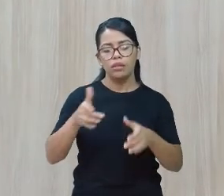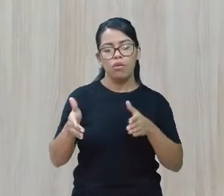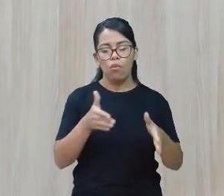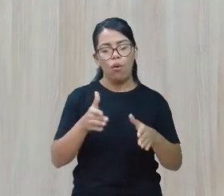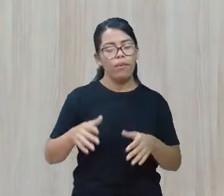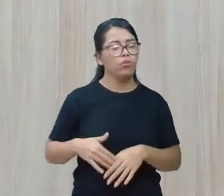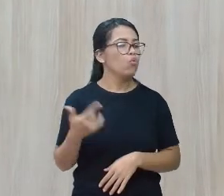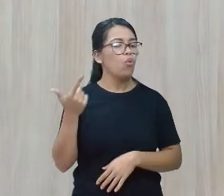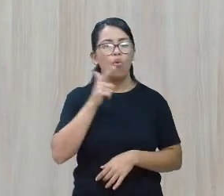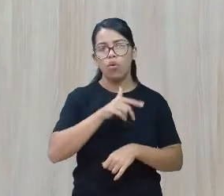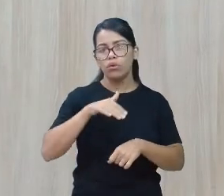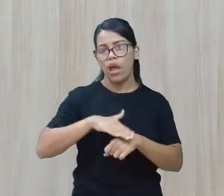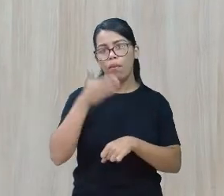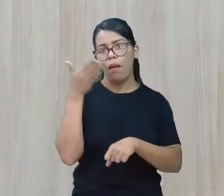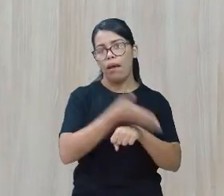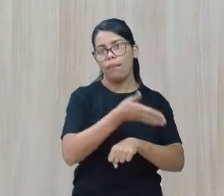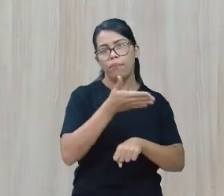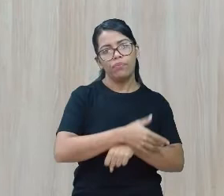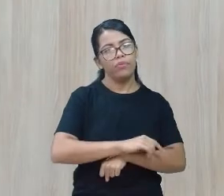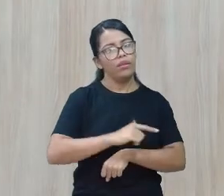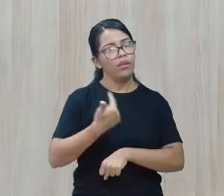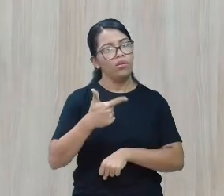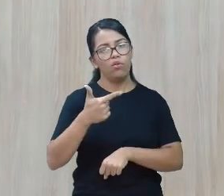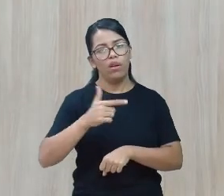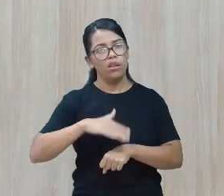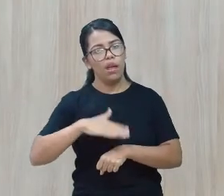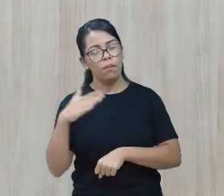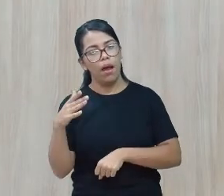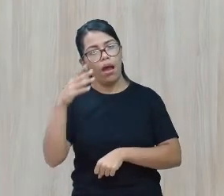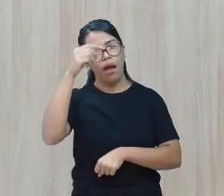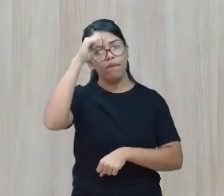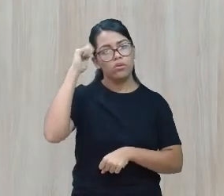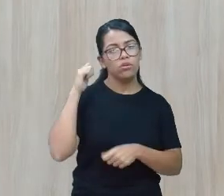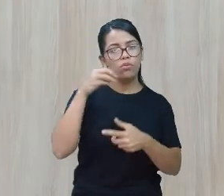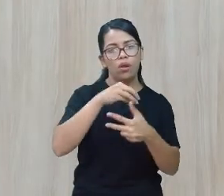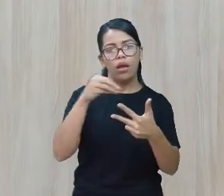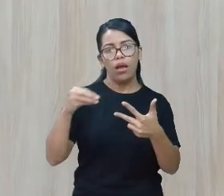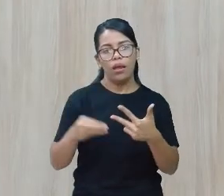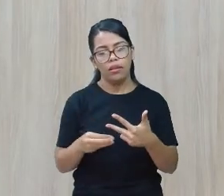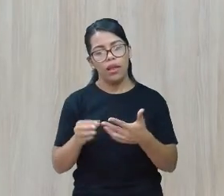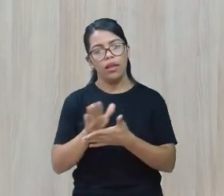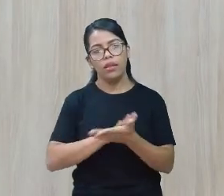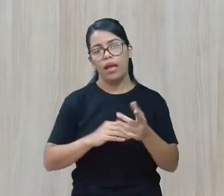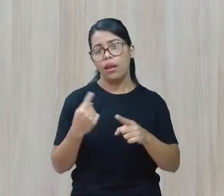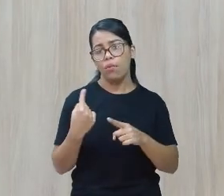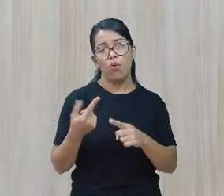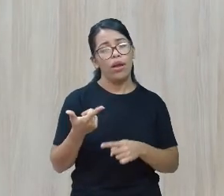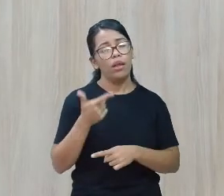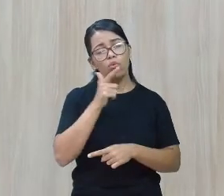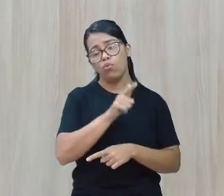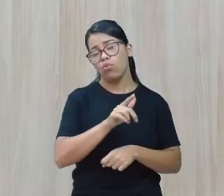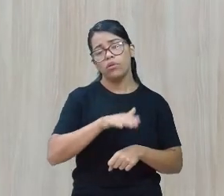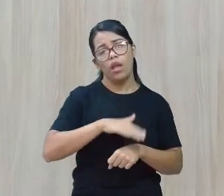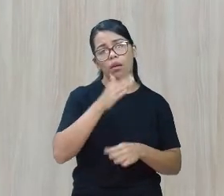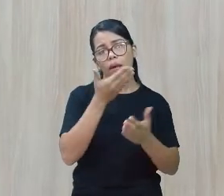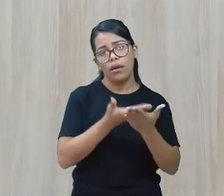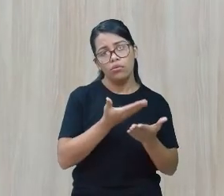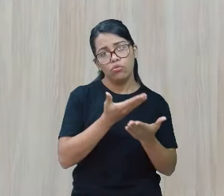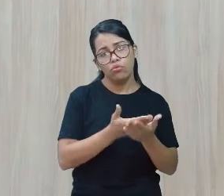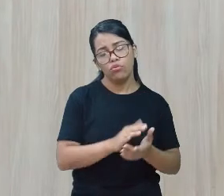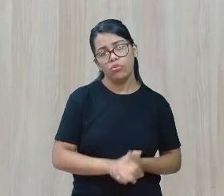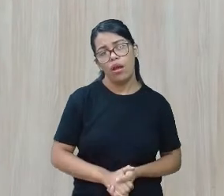escola, não vai existir mais o vestibular, não vai ter mais Enem, porque não consegue mais